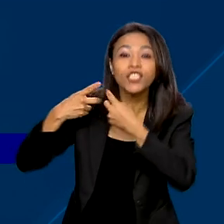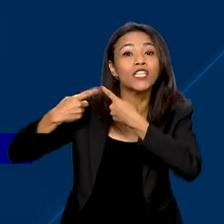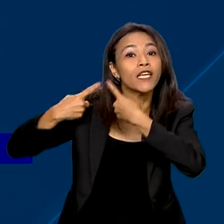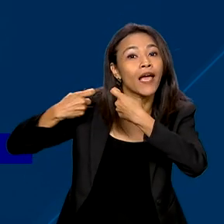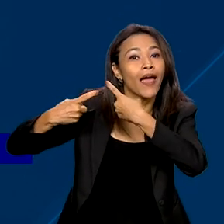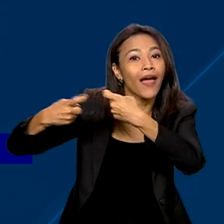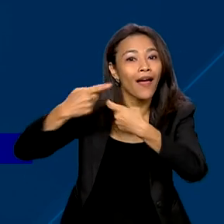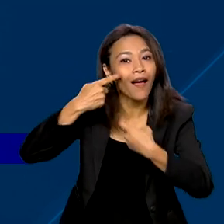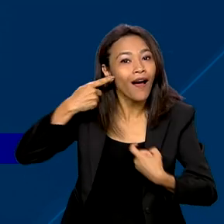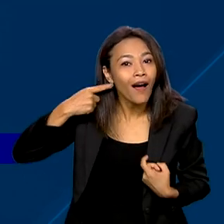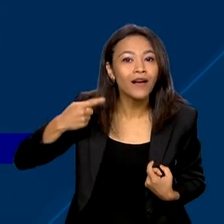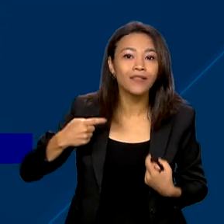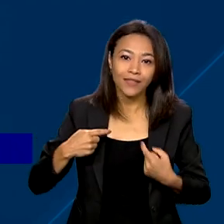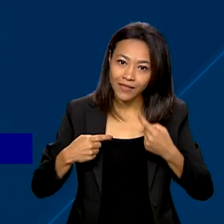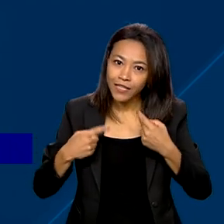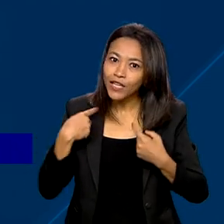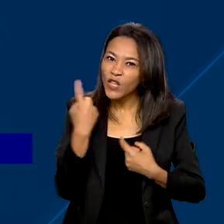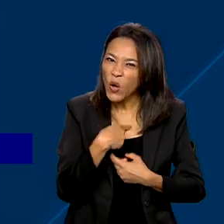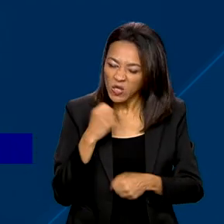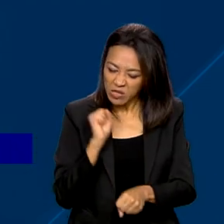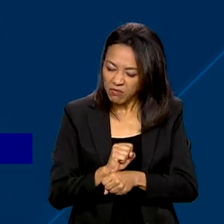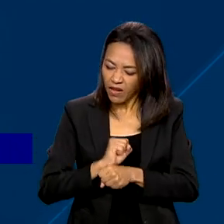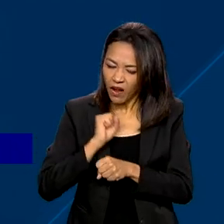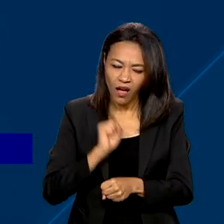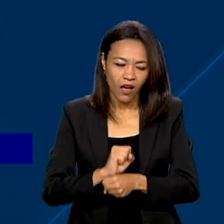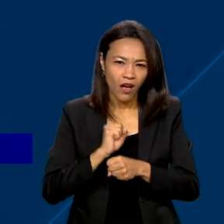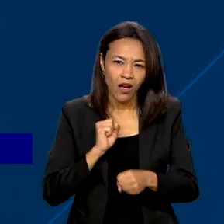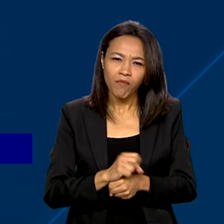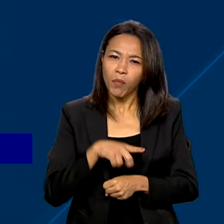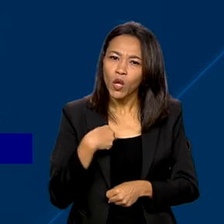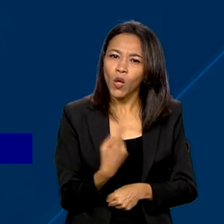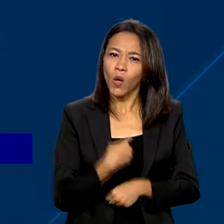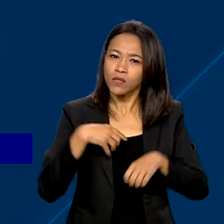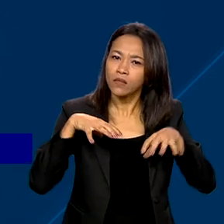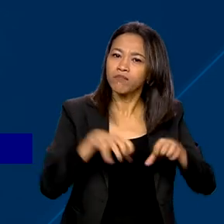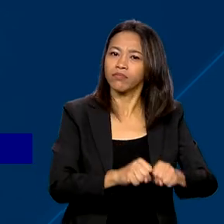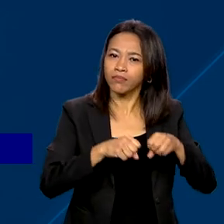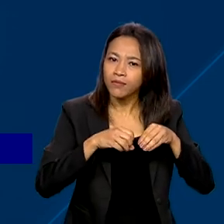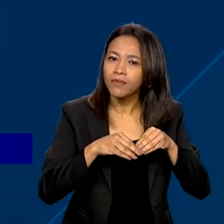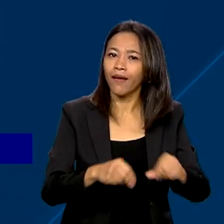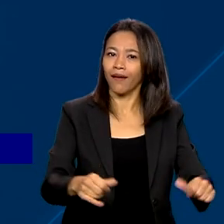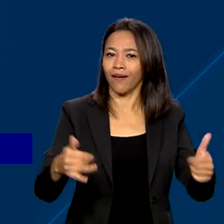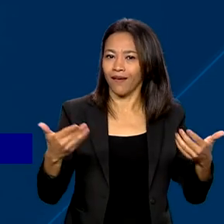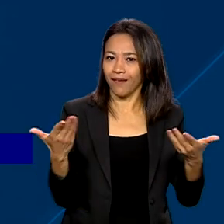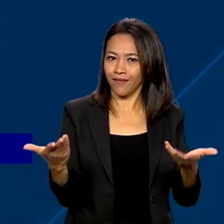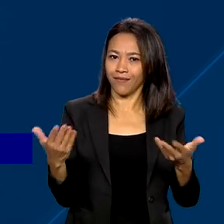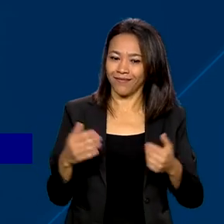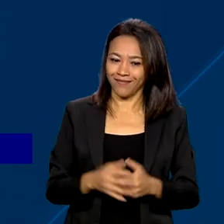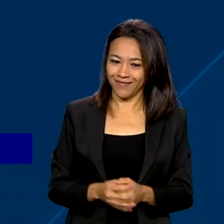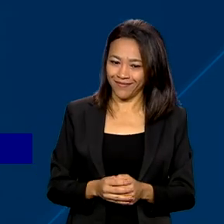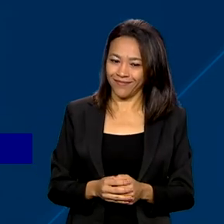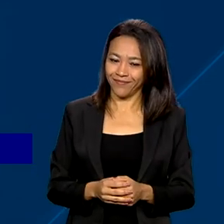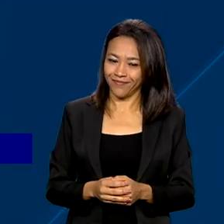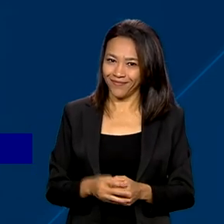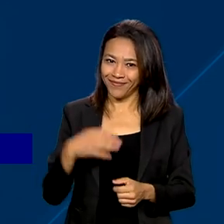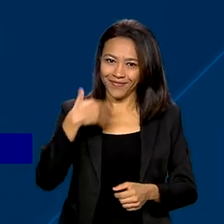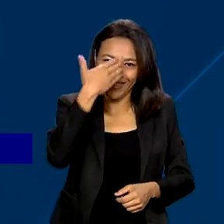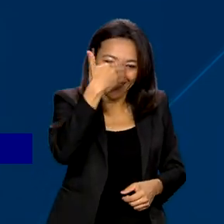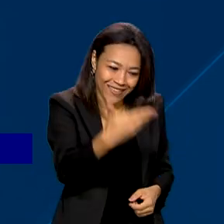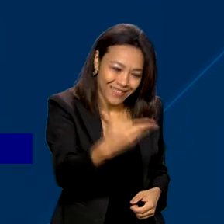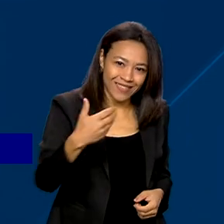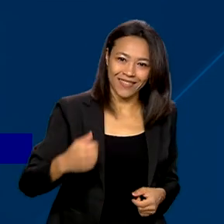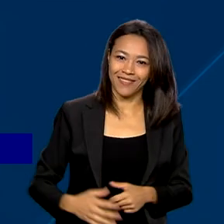guerra. É uma coisa que a gente esperava muito pela nossa terra, a gente está conseguindo. Essa aqui é uma tinta apresentada por ela. Obrigada.